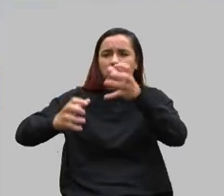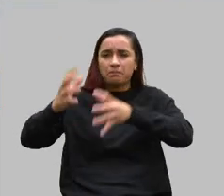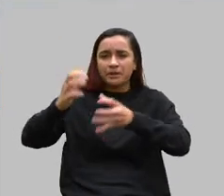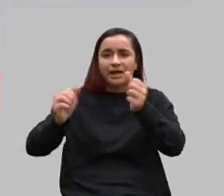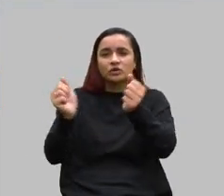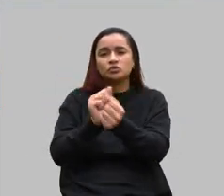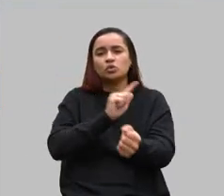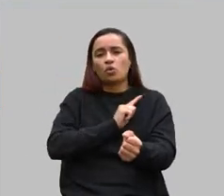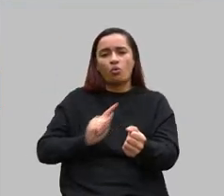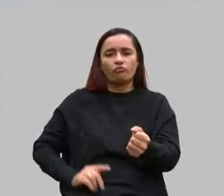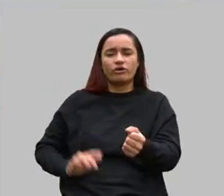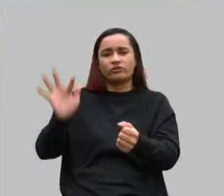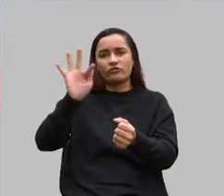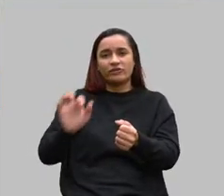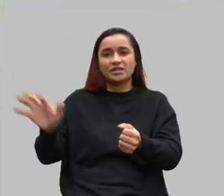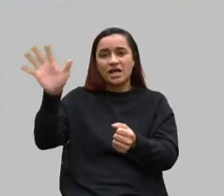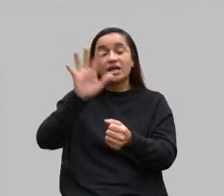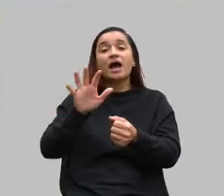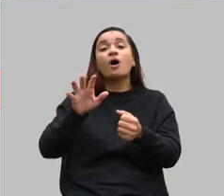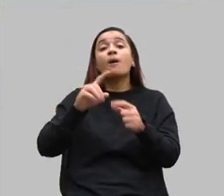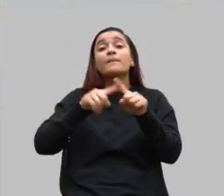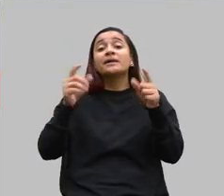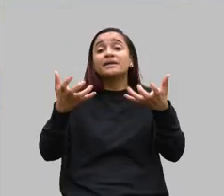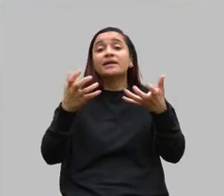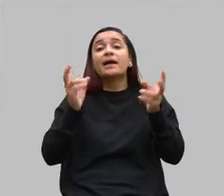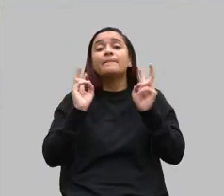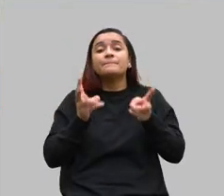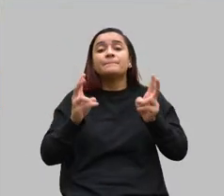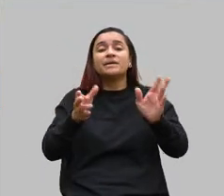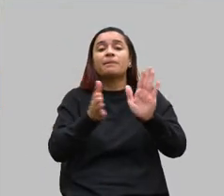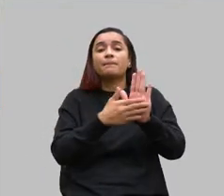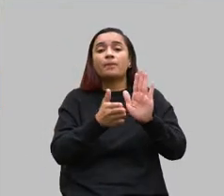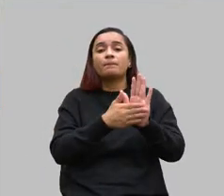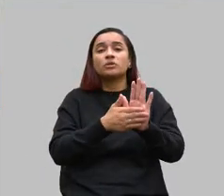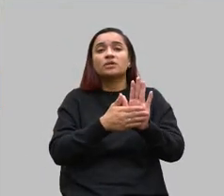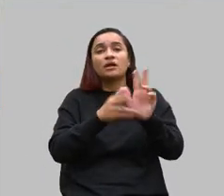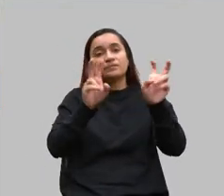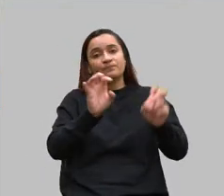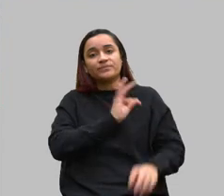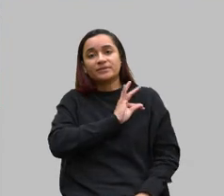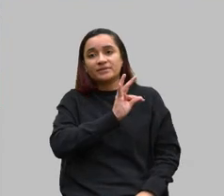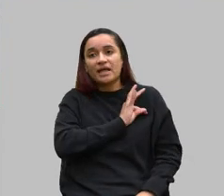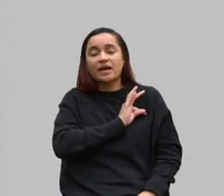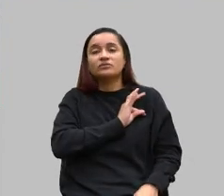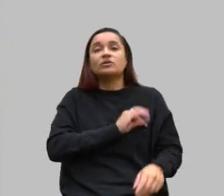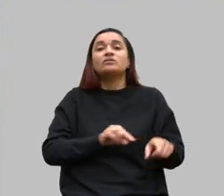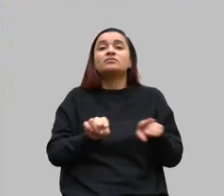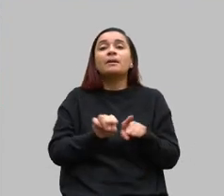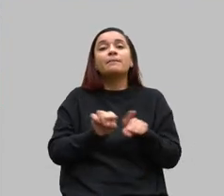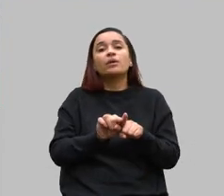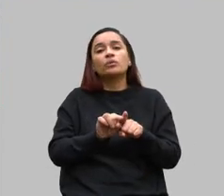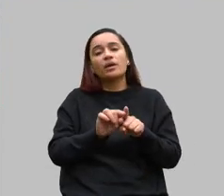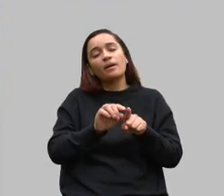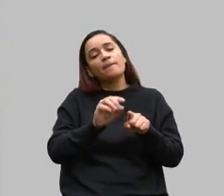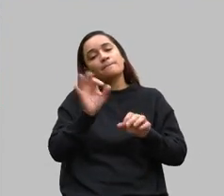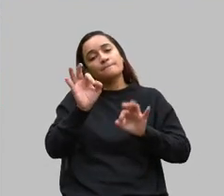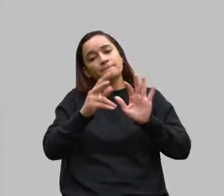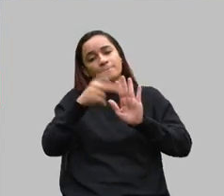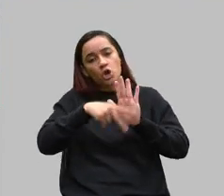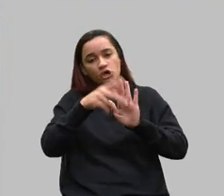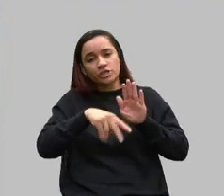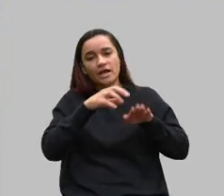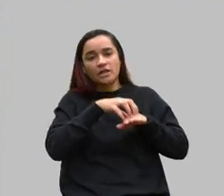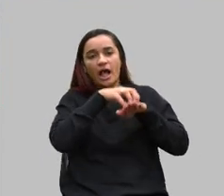mesma base de projeto pautado em critérios técnicos de priorização né isso vale para projetos de transporte de carga vale para